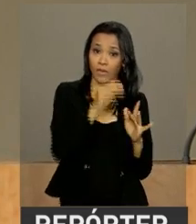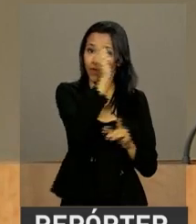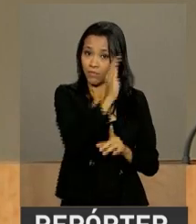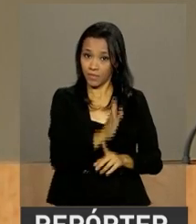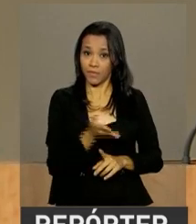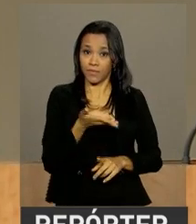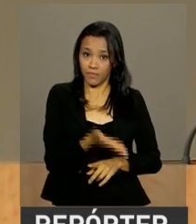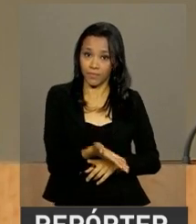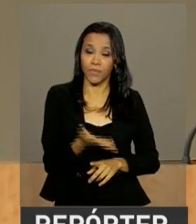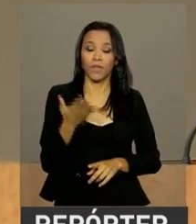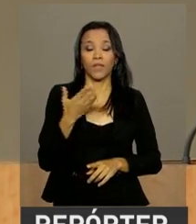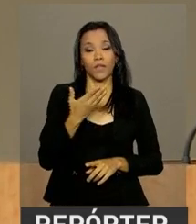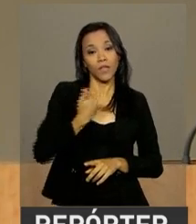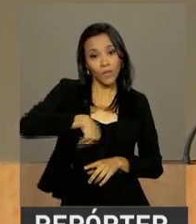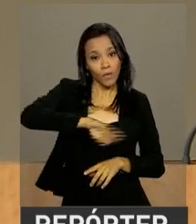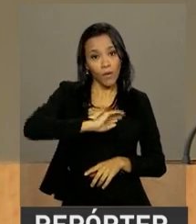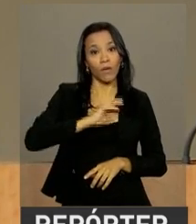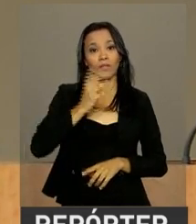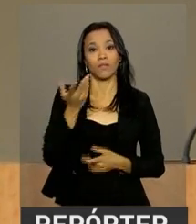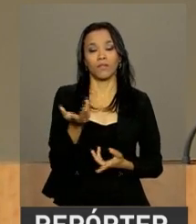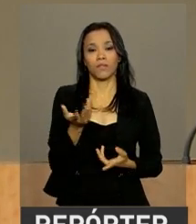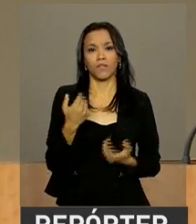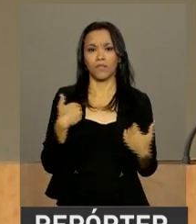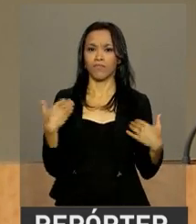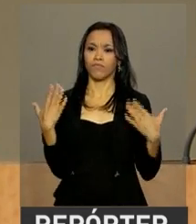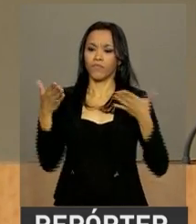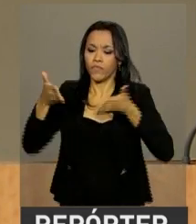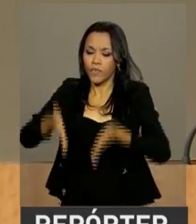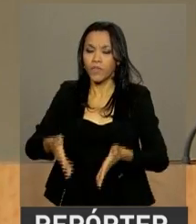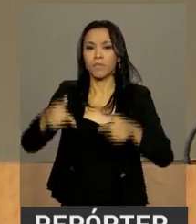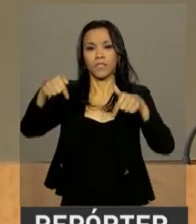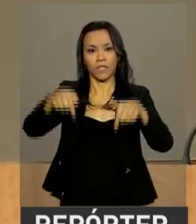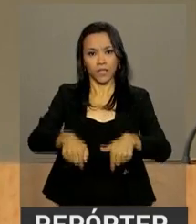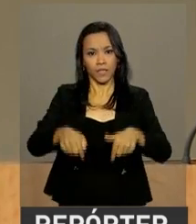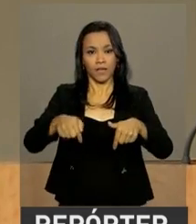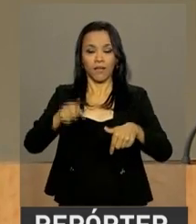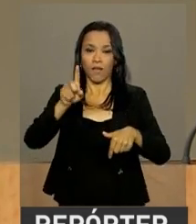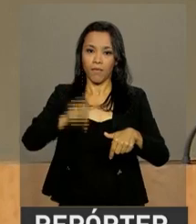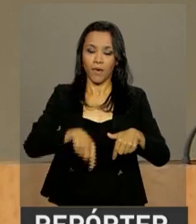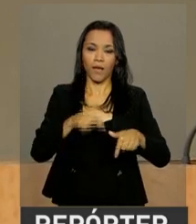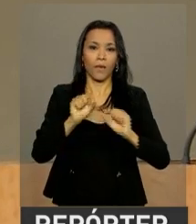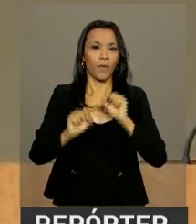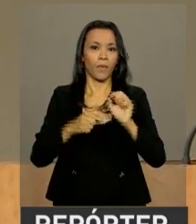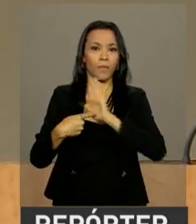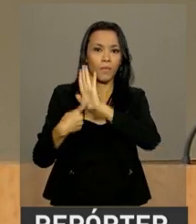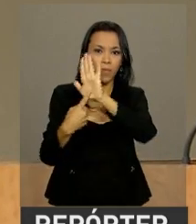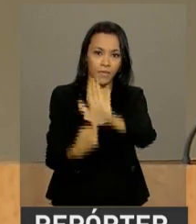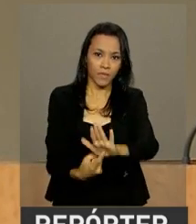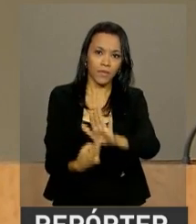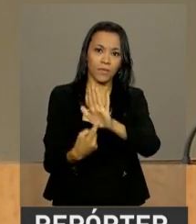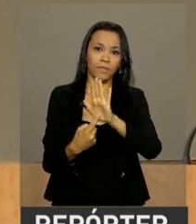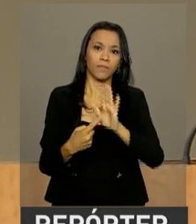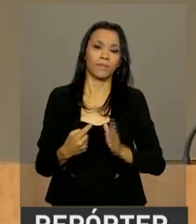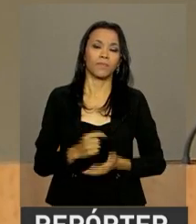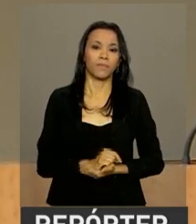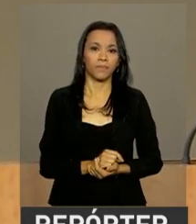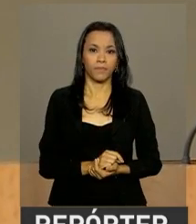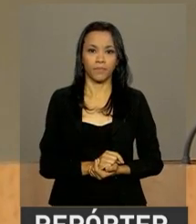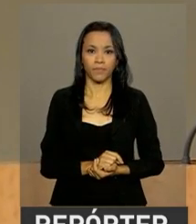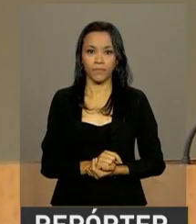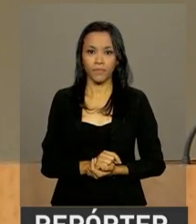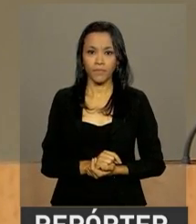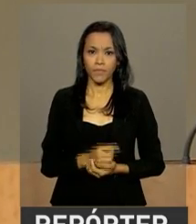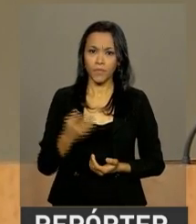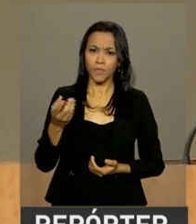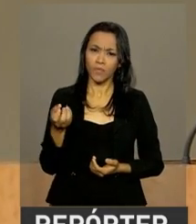E nós estamos aqui precisamente para revelar a presença